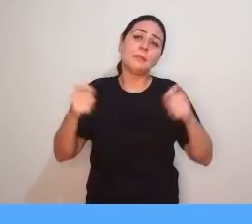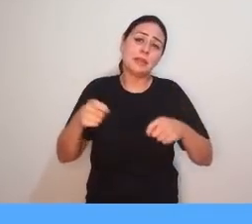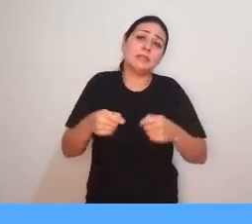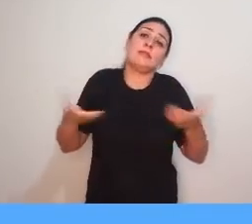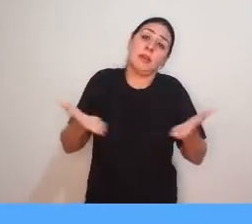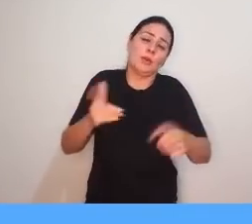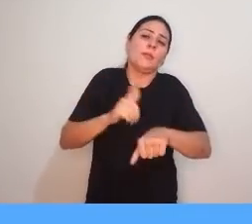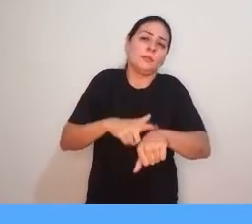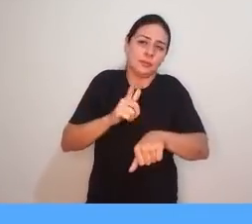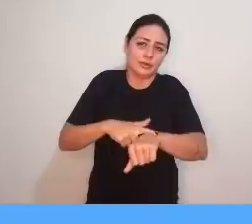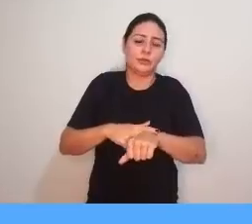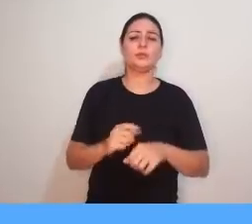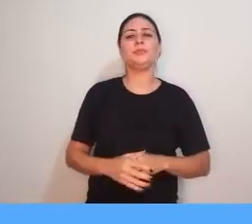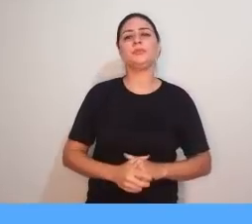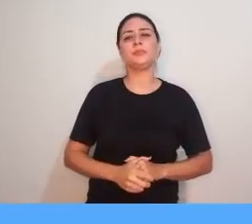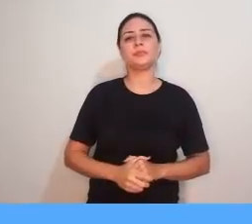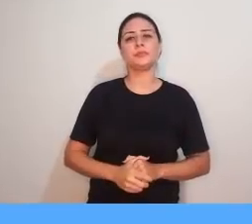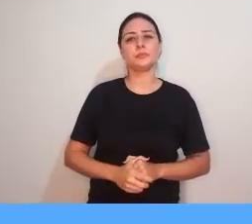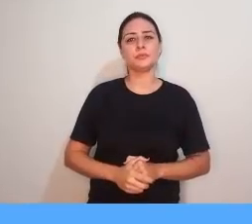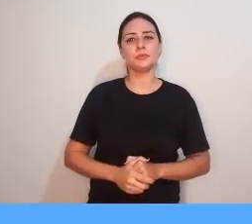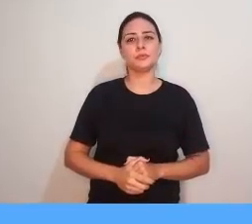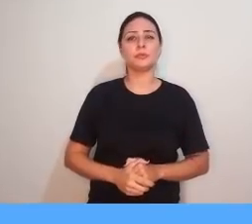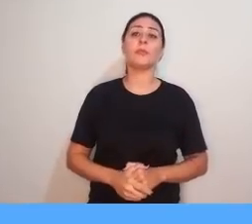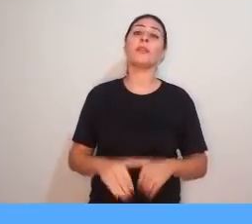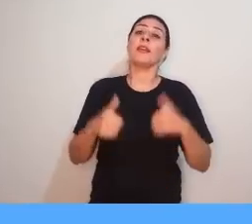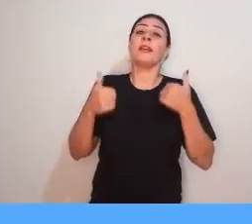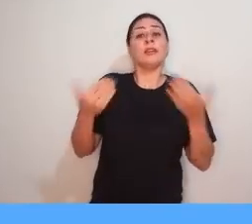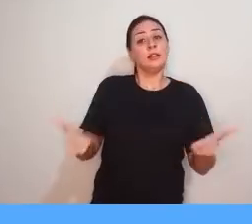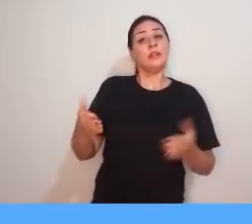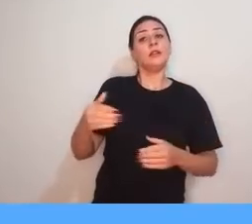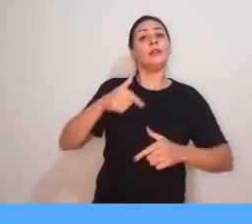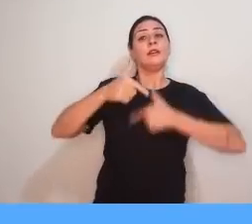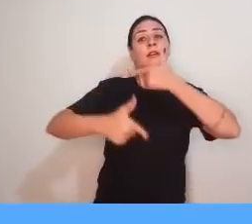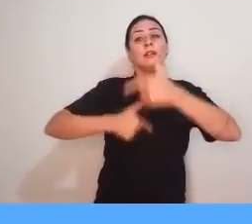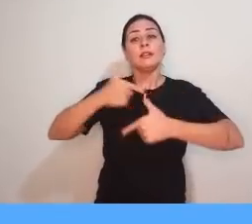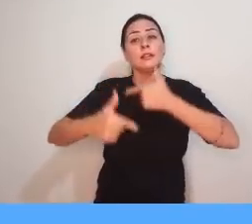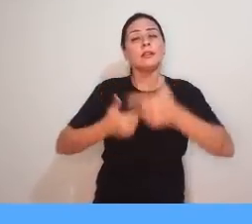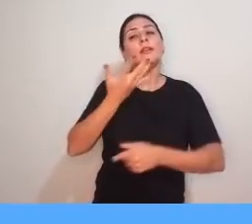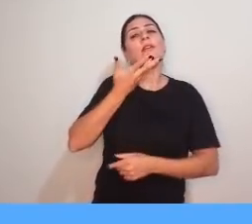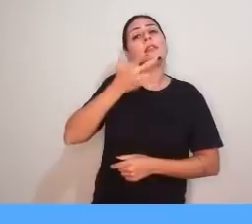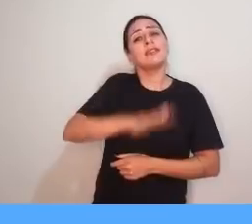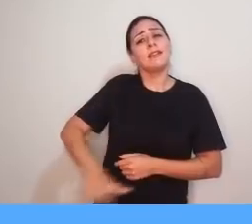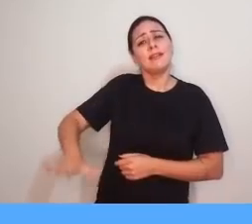Para o trabalho com os pequenos, tá? A partir ali desde os muito pequenos, né, até